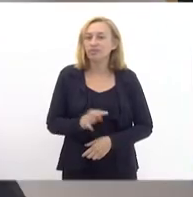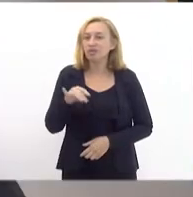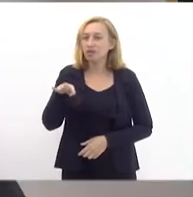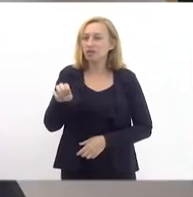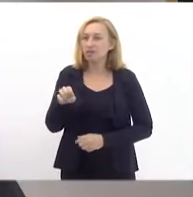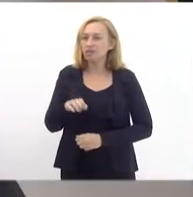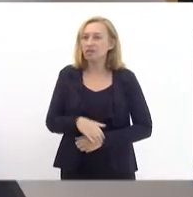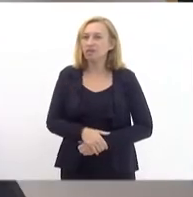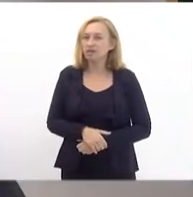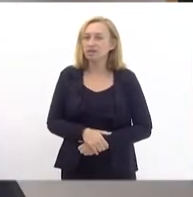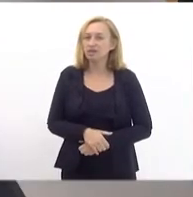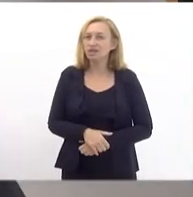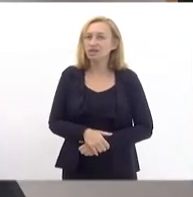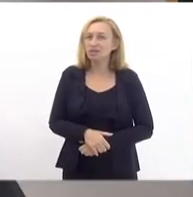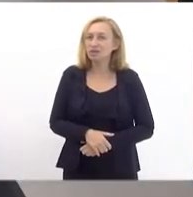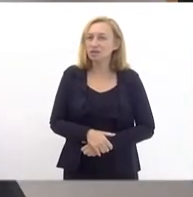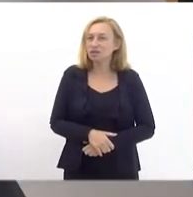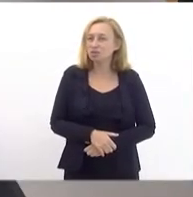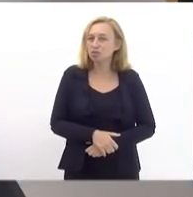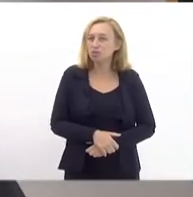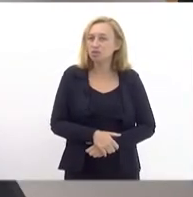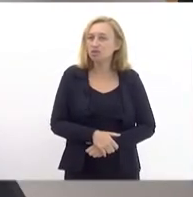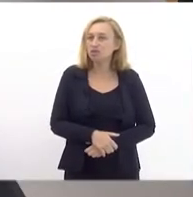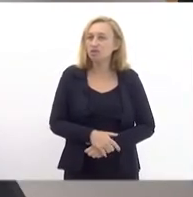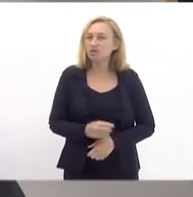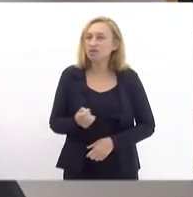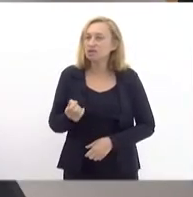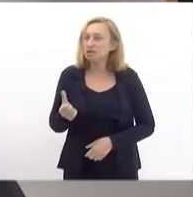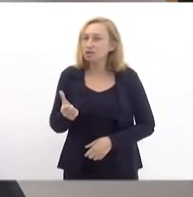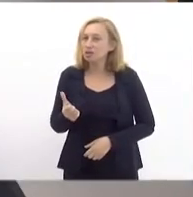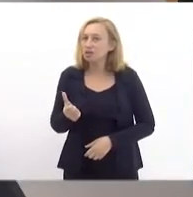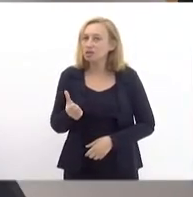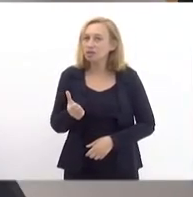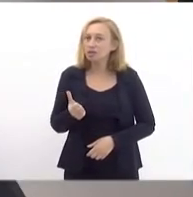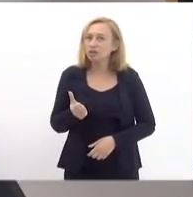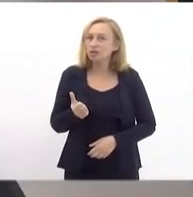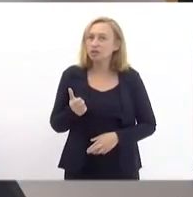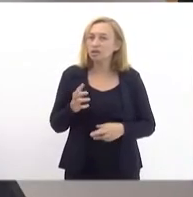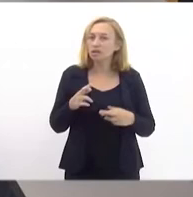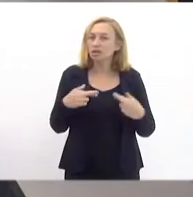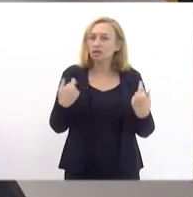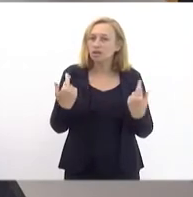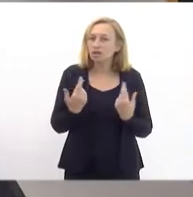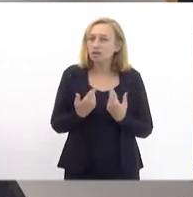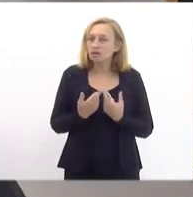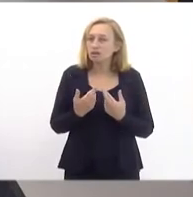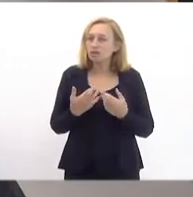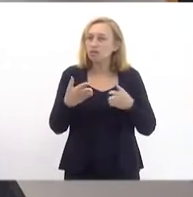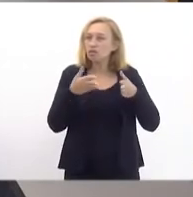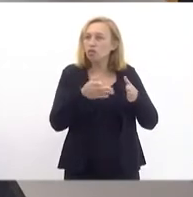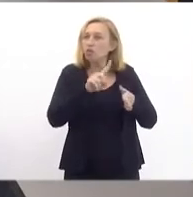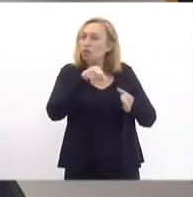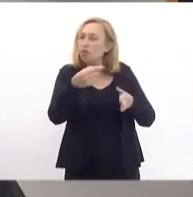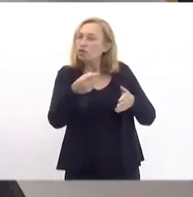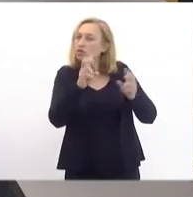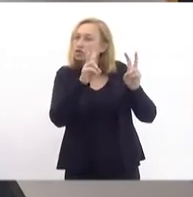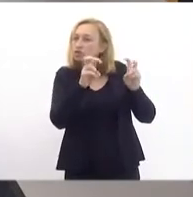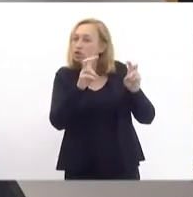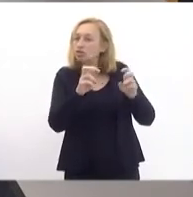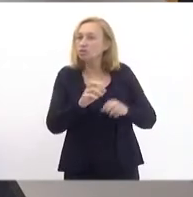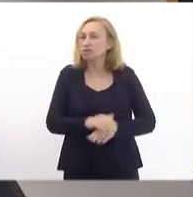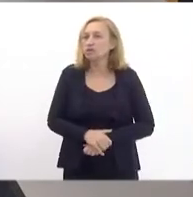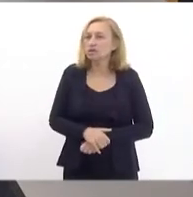Ramos. Agora há pouco, embora acabou que a audiência focou outros temas que não apenas a questão tarifária, mas as